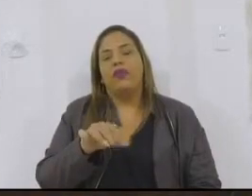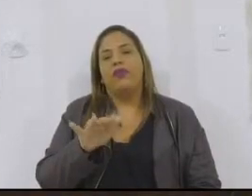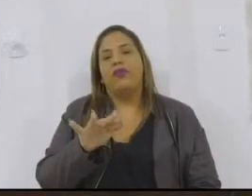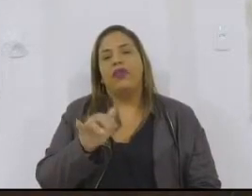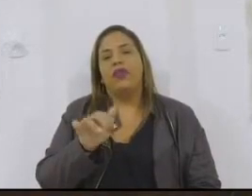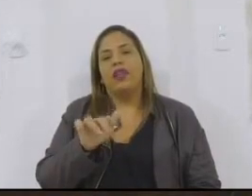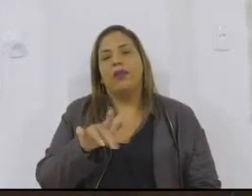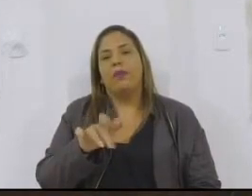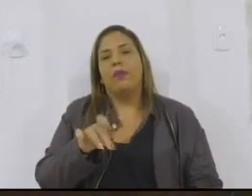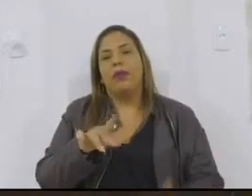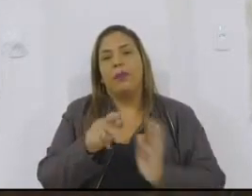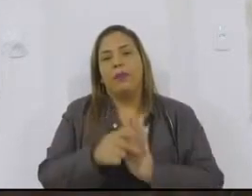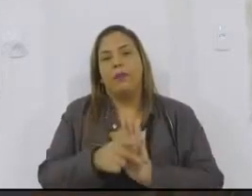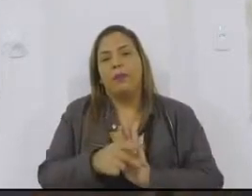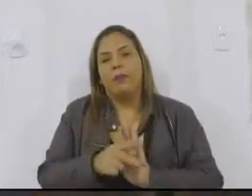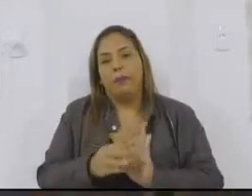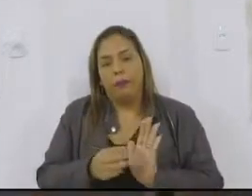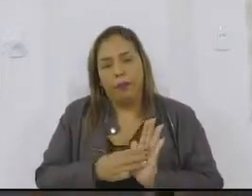membro.